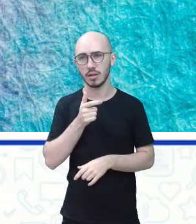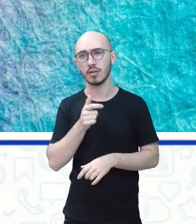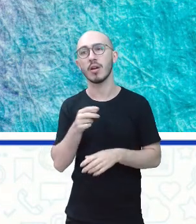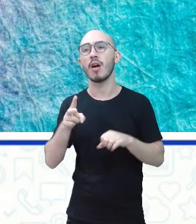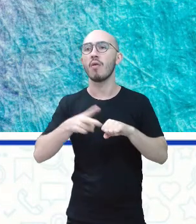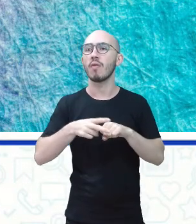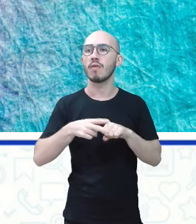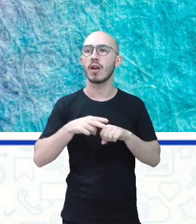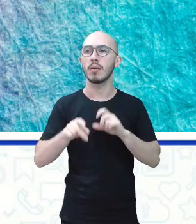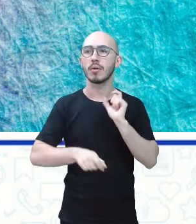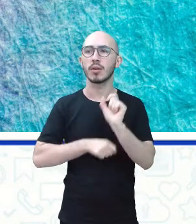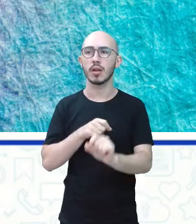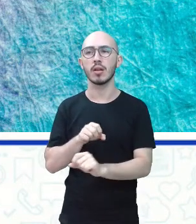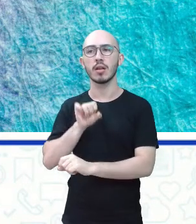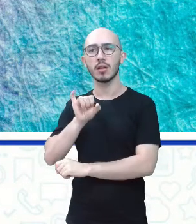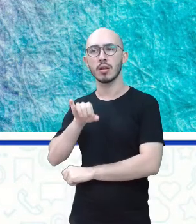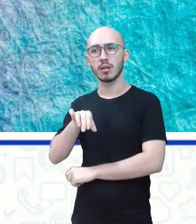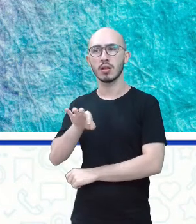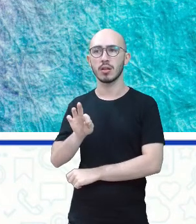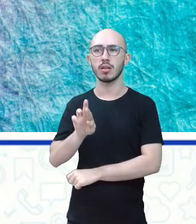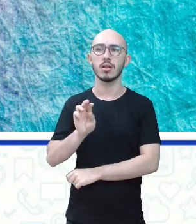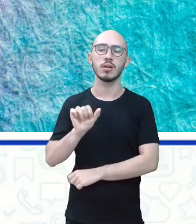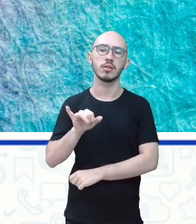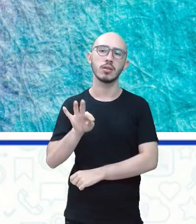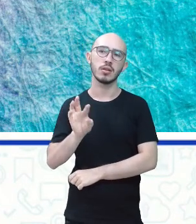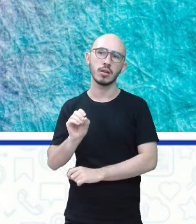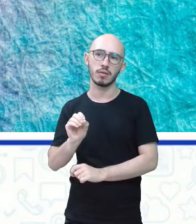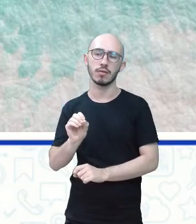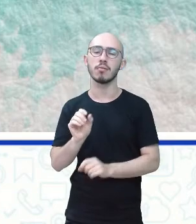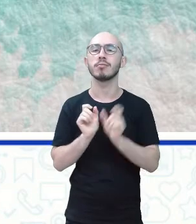intransitivo porque tem a palavra ocorreram.